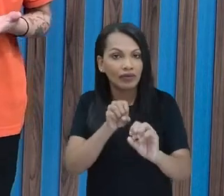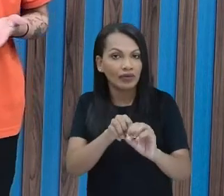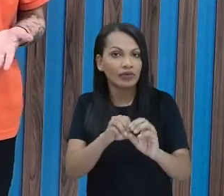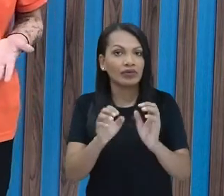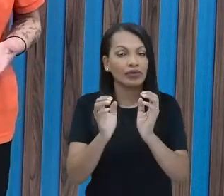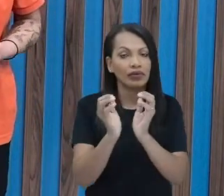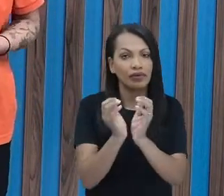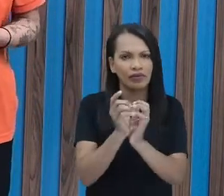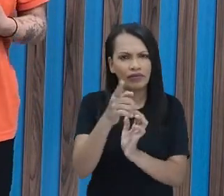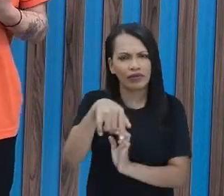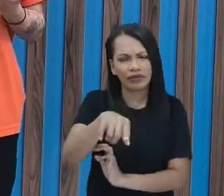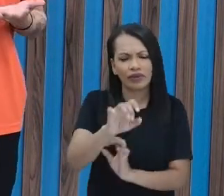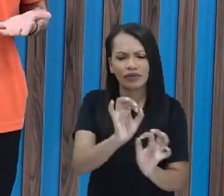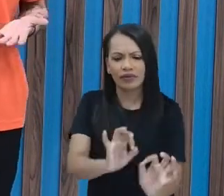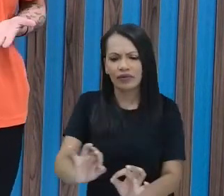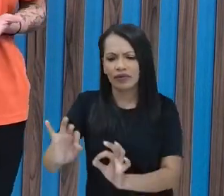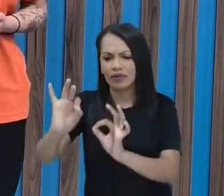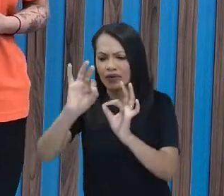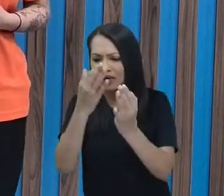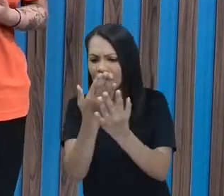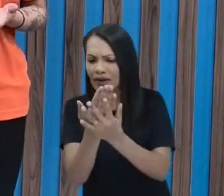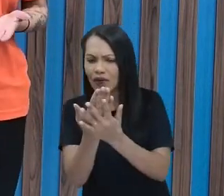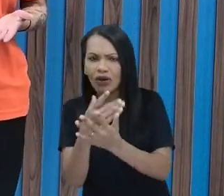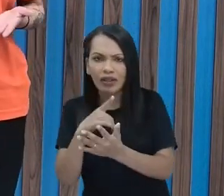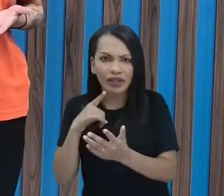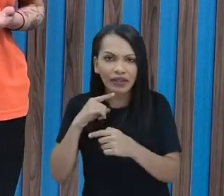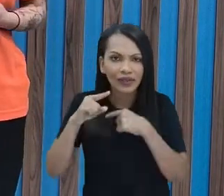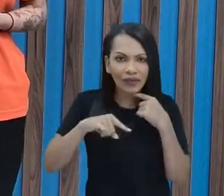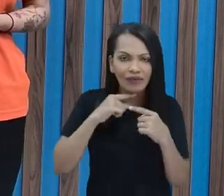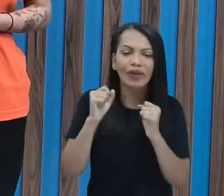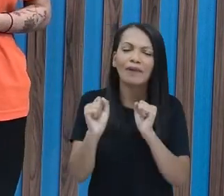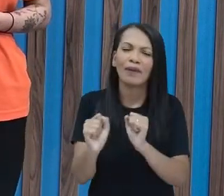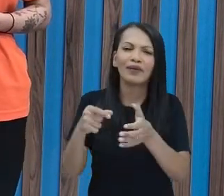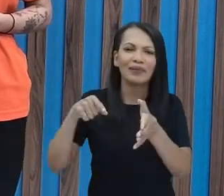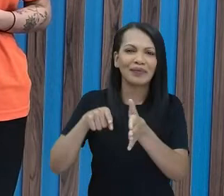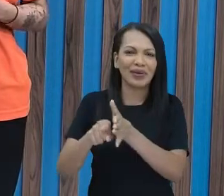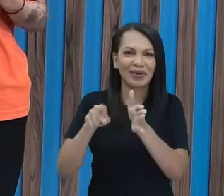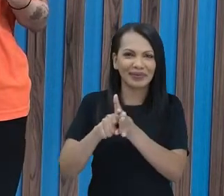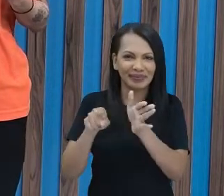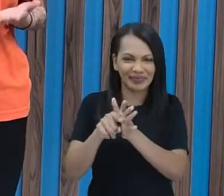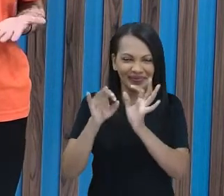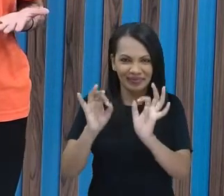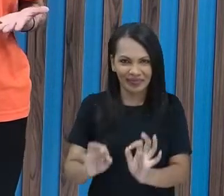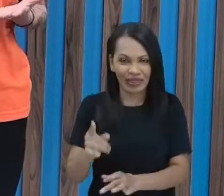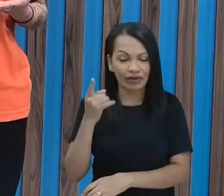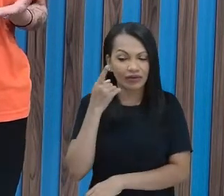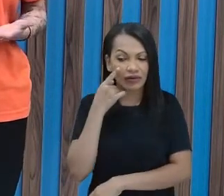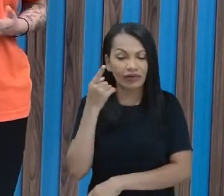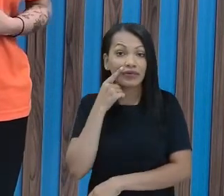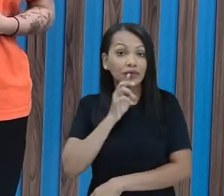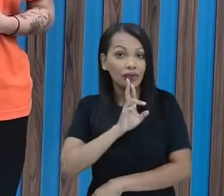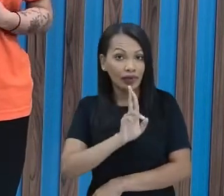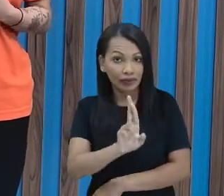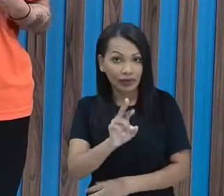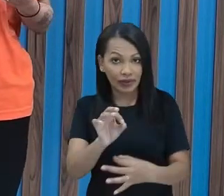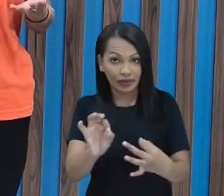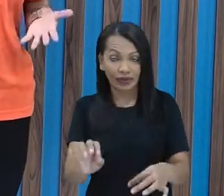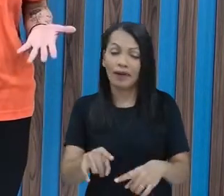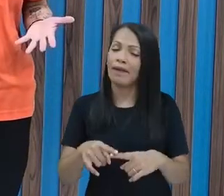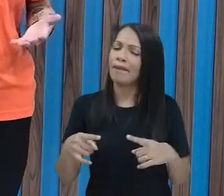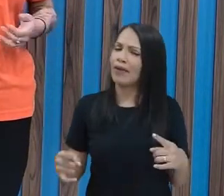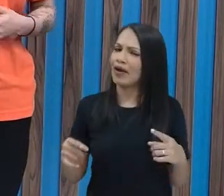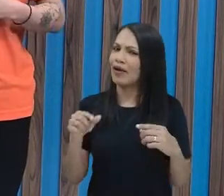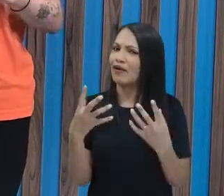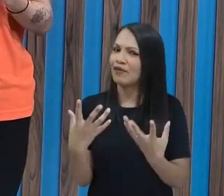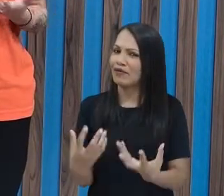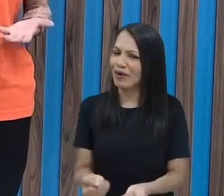passando aí a aula, surgir alguma dúvida, deixa lá que a gente vai ficar ligados, tá bom? Mas sem